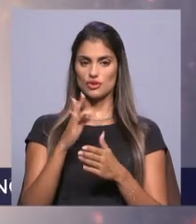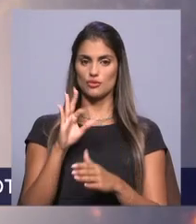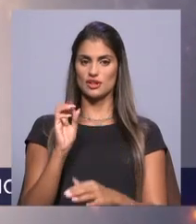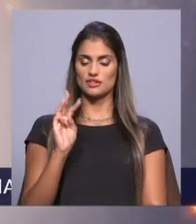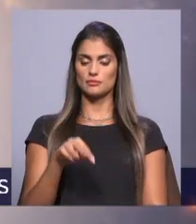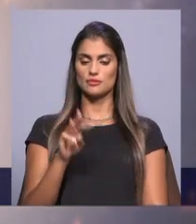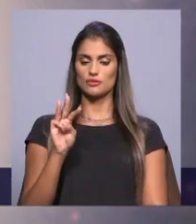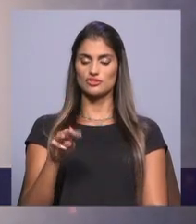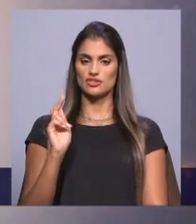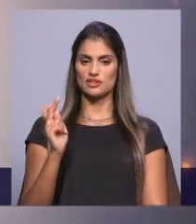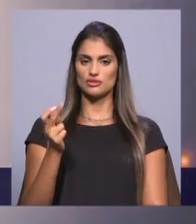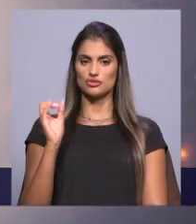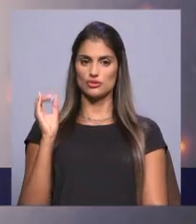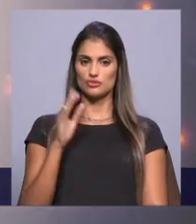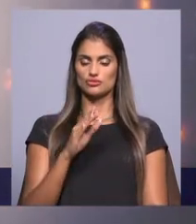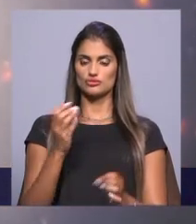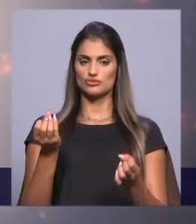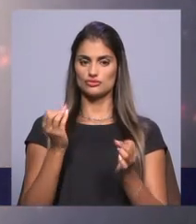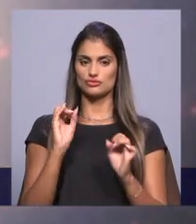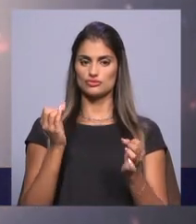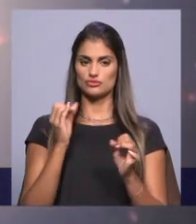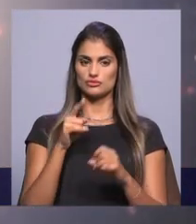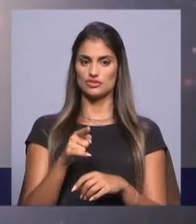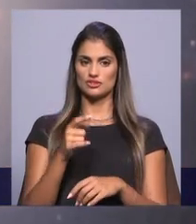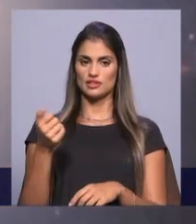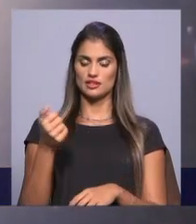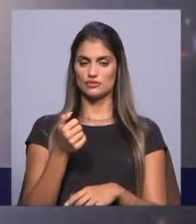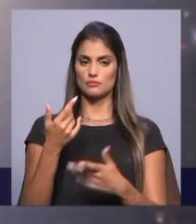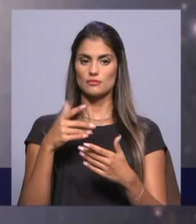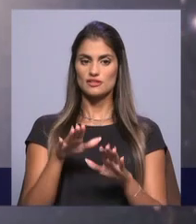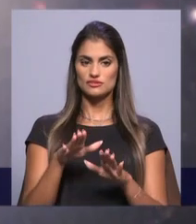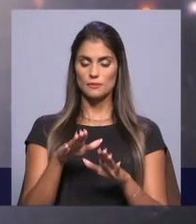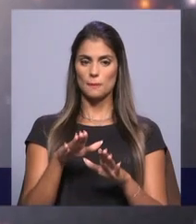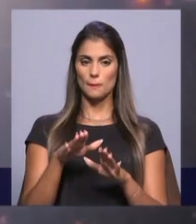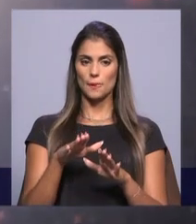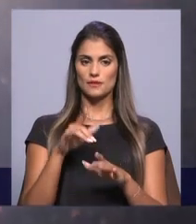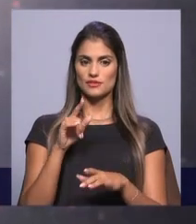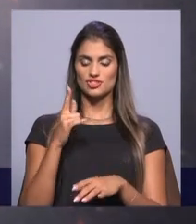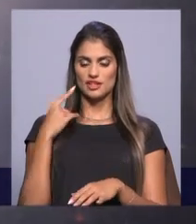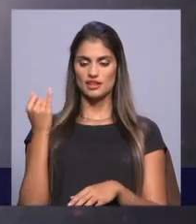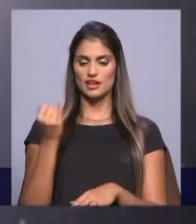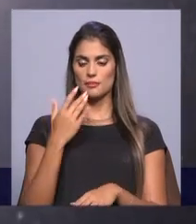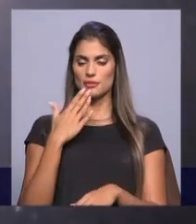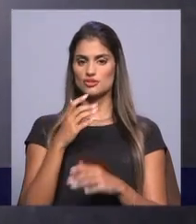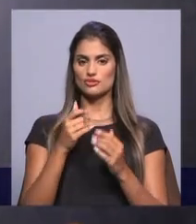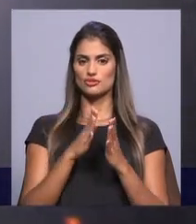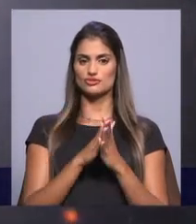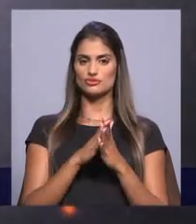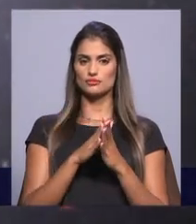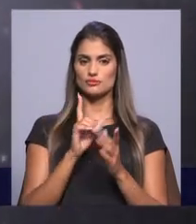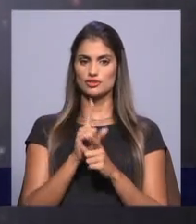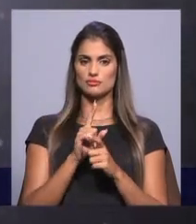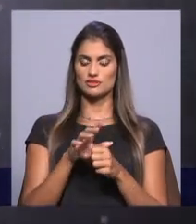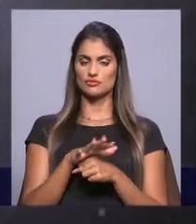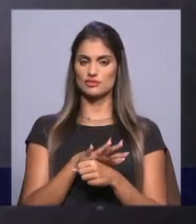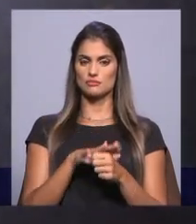milhões de anos-luz. Não faz parte deste quinteto, mas dá esta ilusão de que parece que estão todos no mesmo saco, digamos assim.